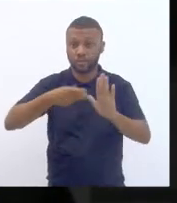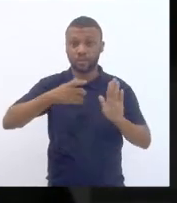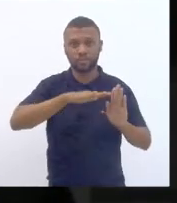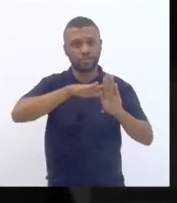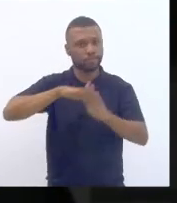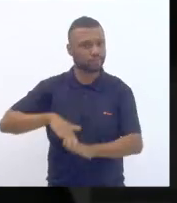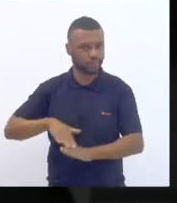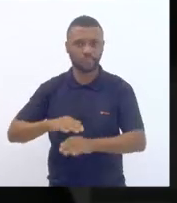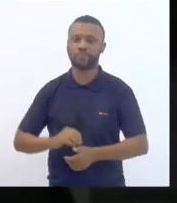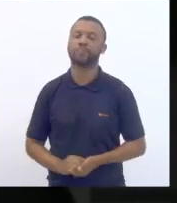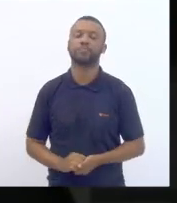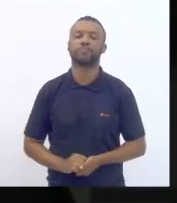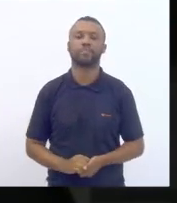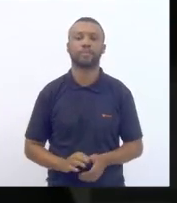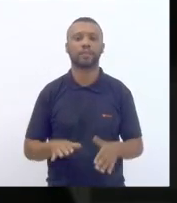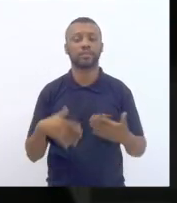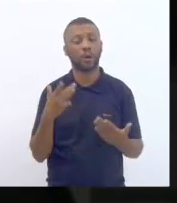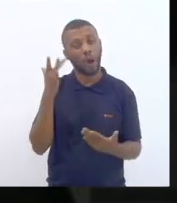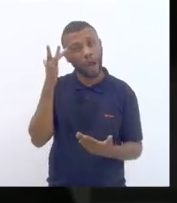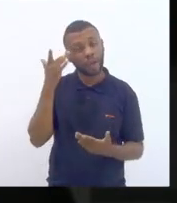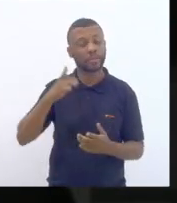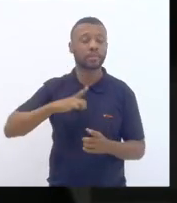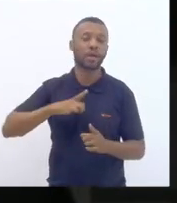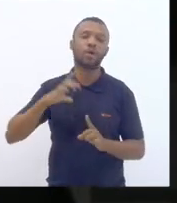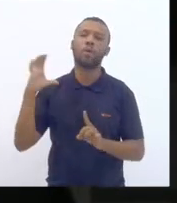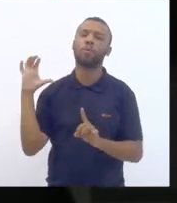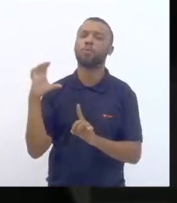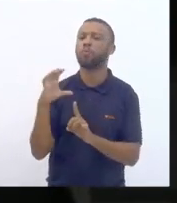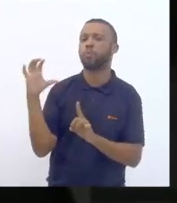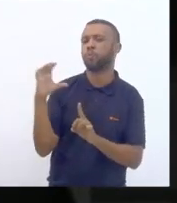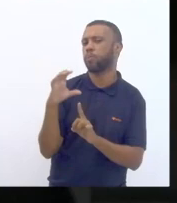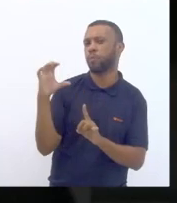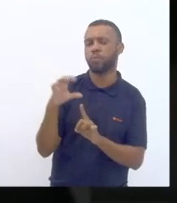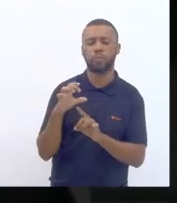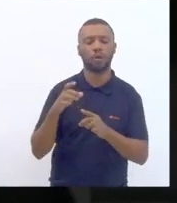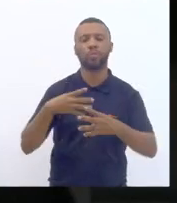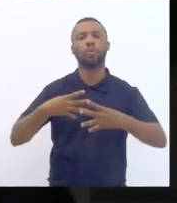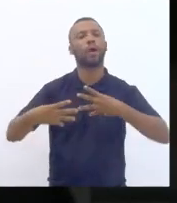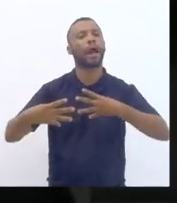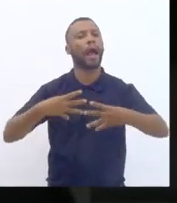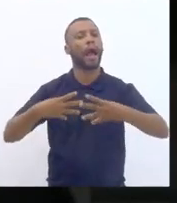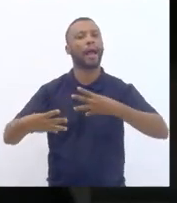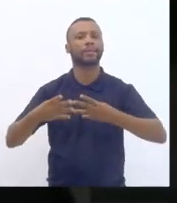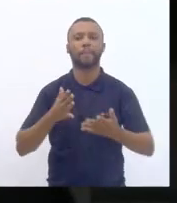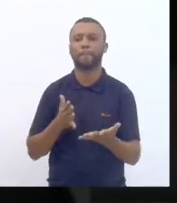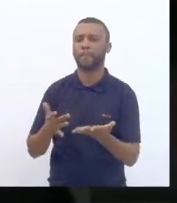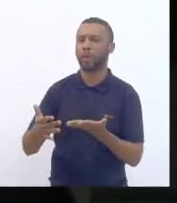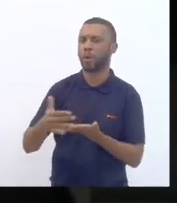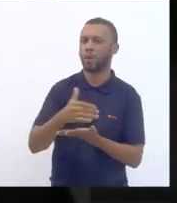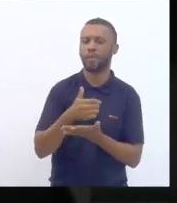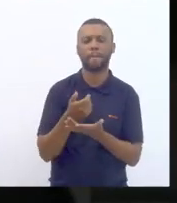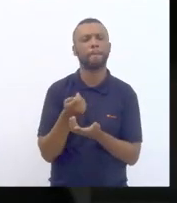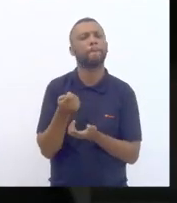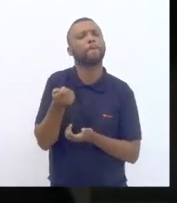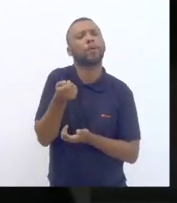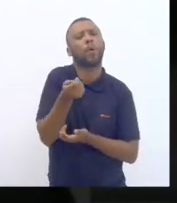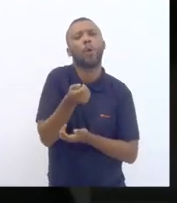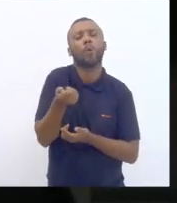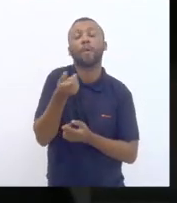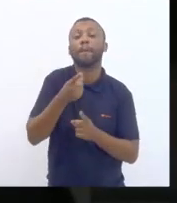derrubado Então acho que é um impacto no caixa bastante pequeno